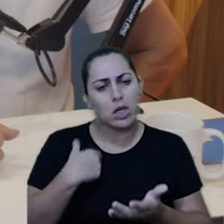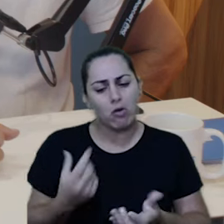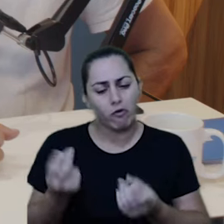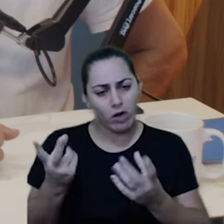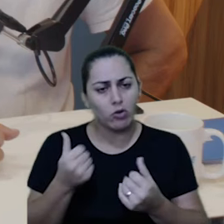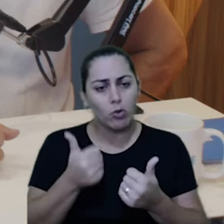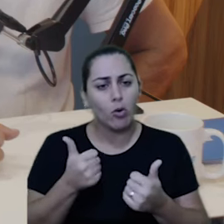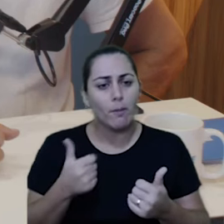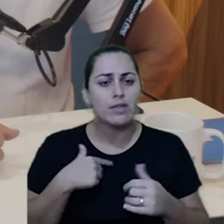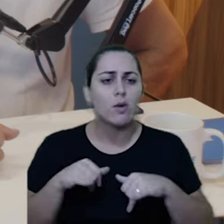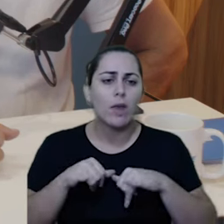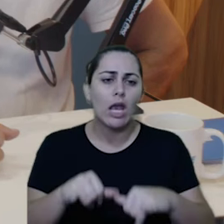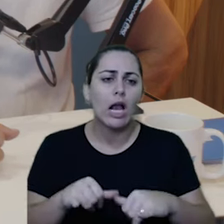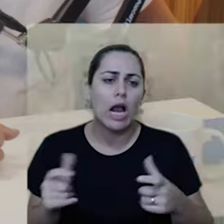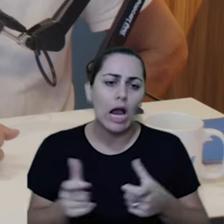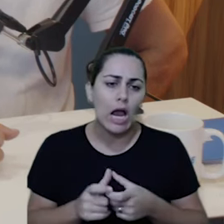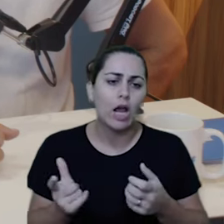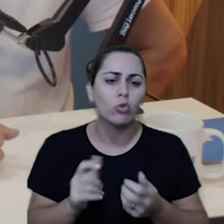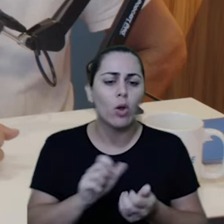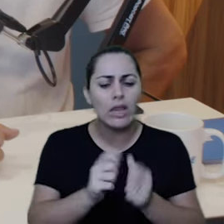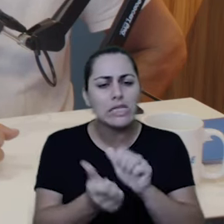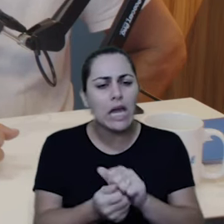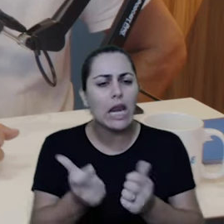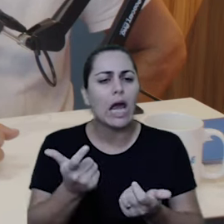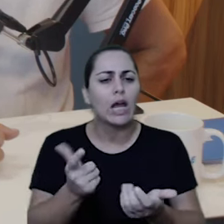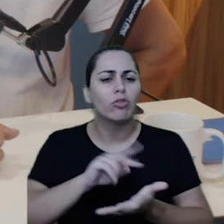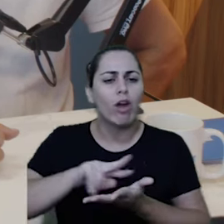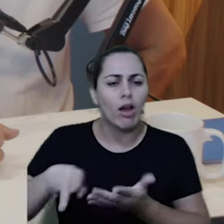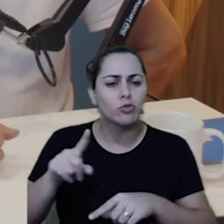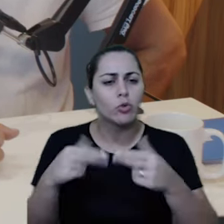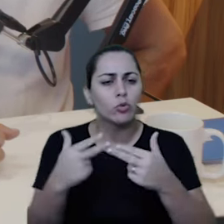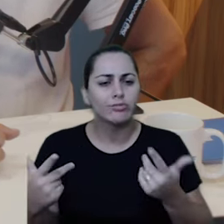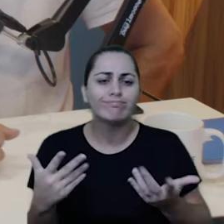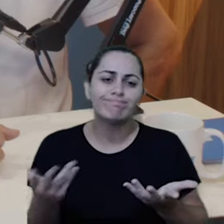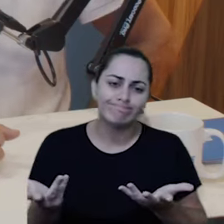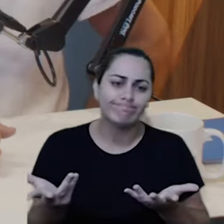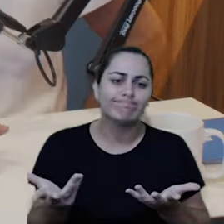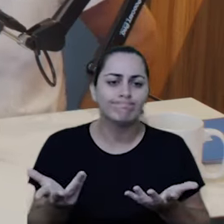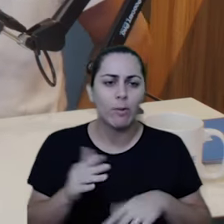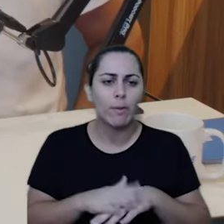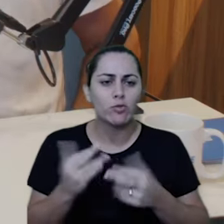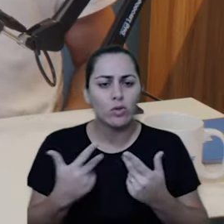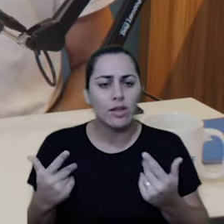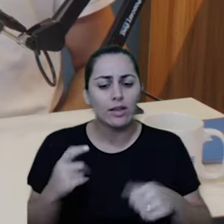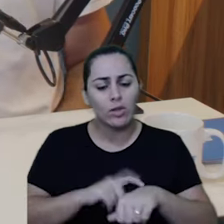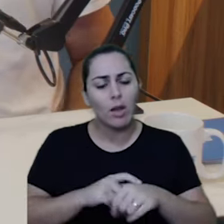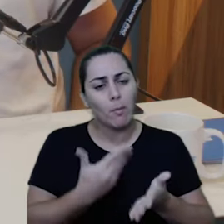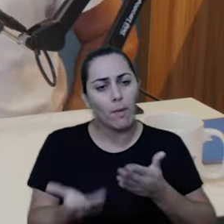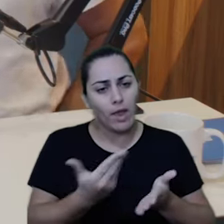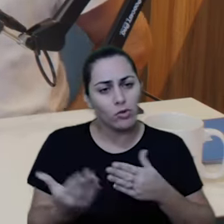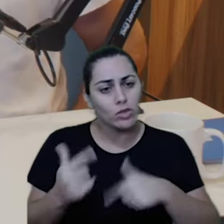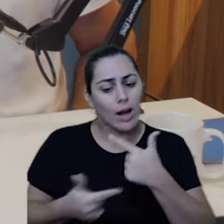vejo mas se eu sou um minimercado se eu sou uma artesã que faz vários produtos fica mais abrangente E aí eu vou perder tempo